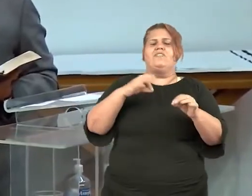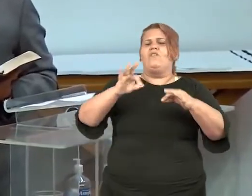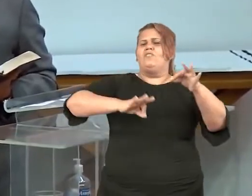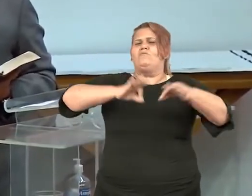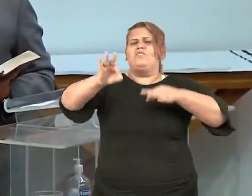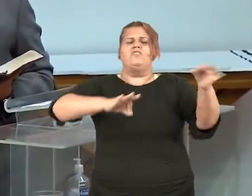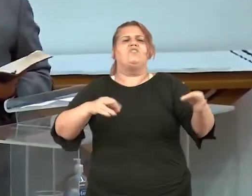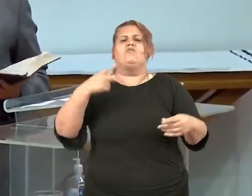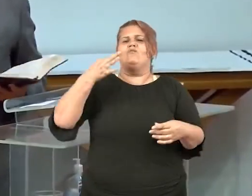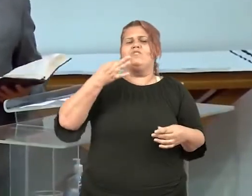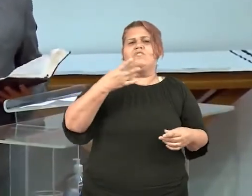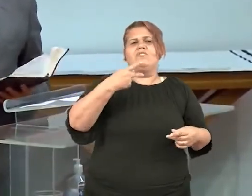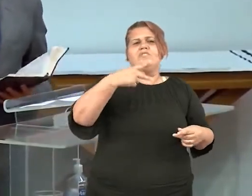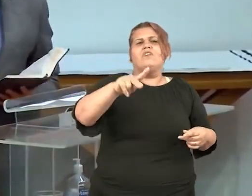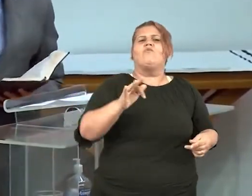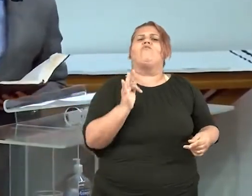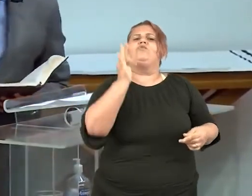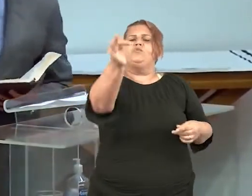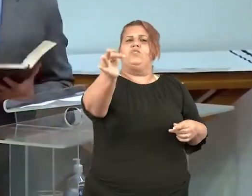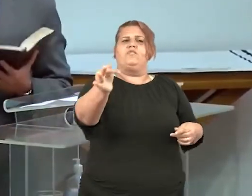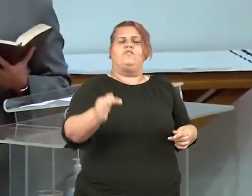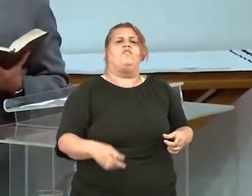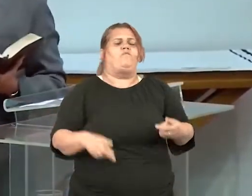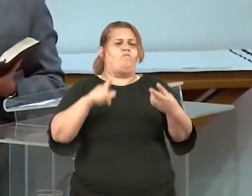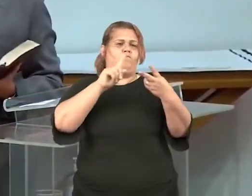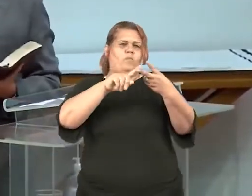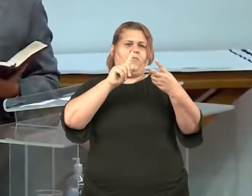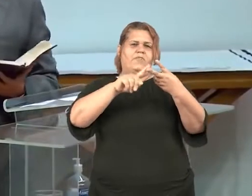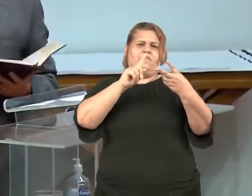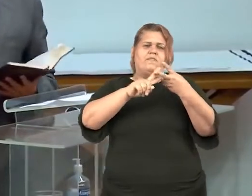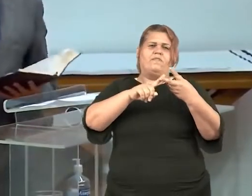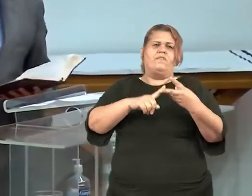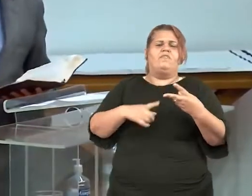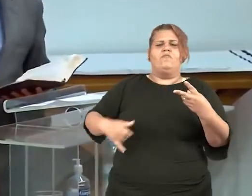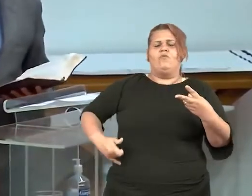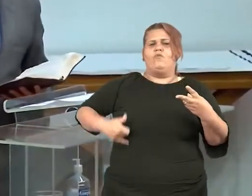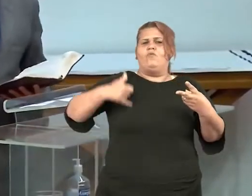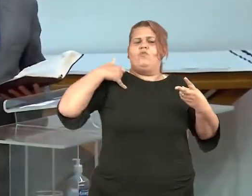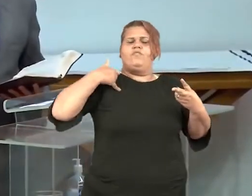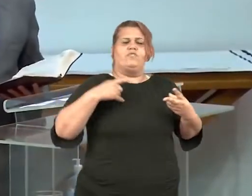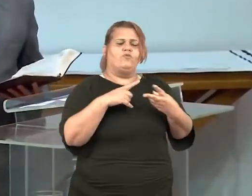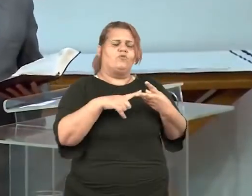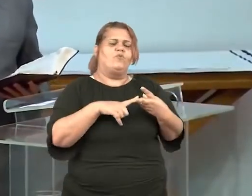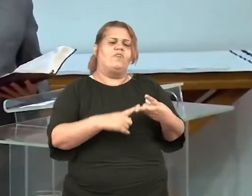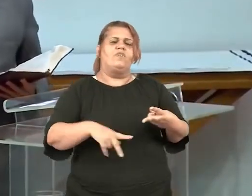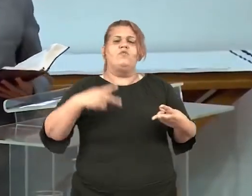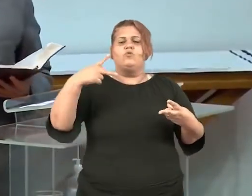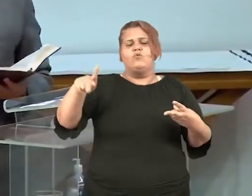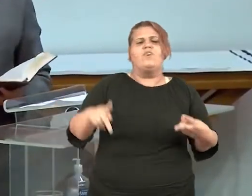futuro. Segundo, pretensão com respeito às escolhas. Iremos,